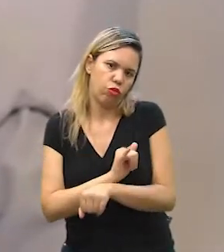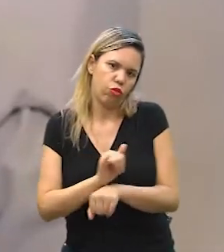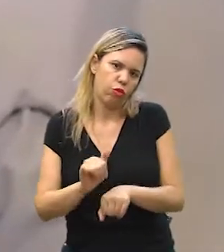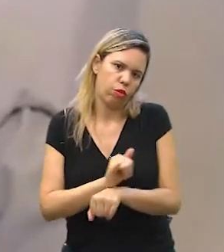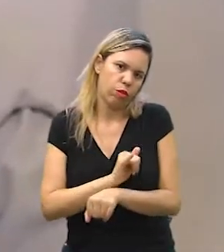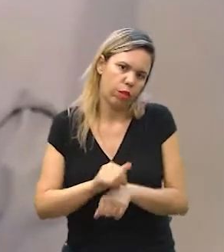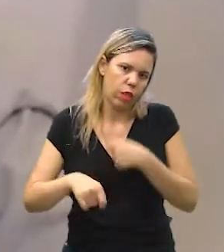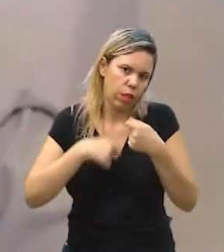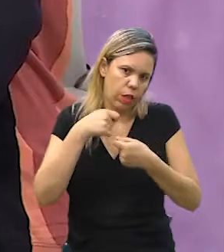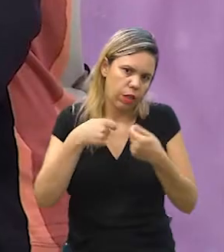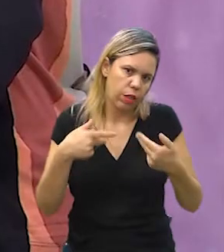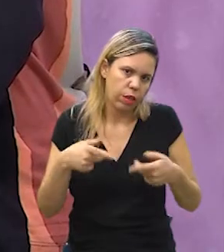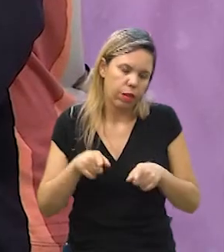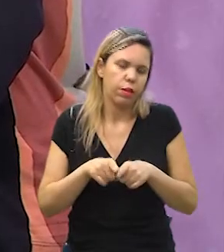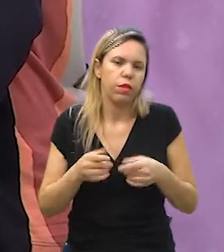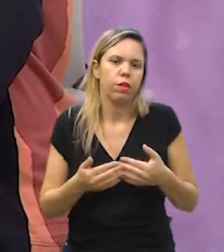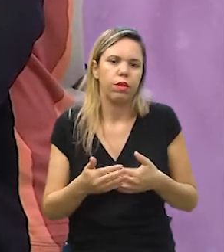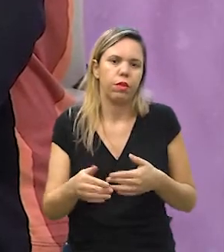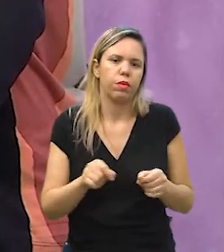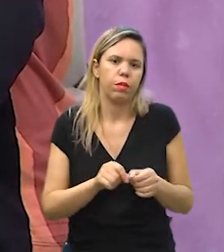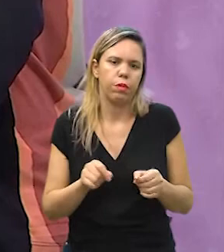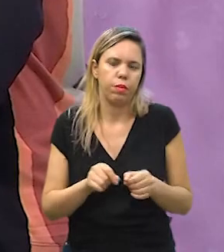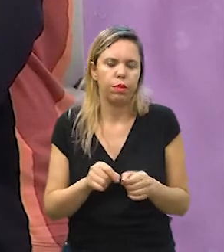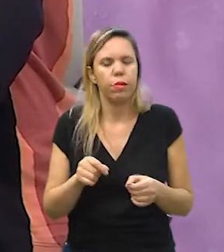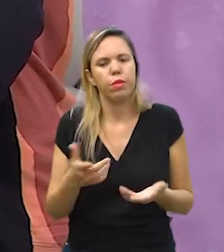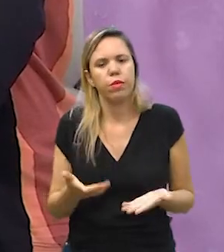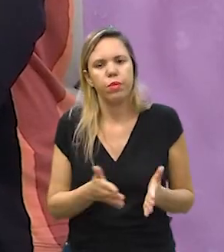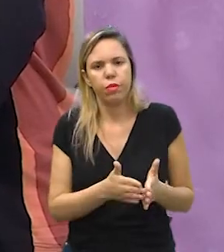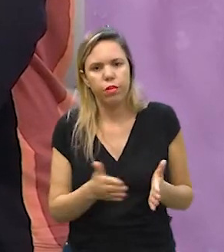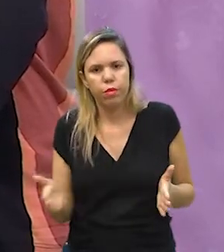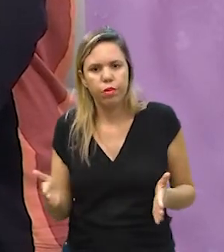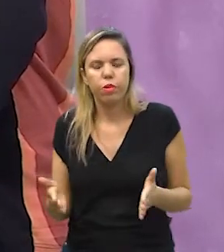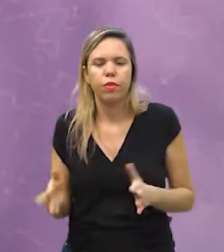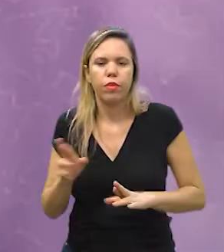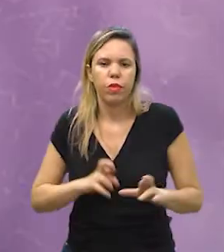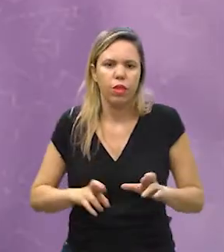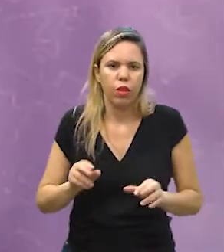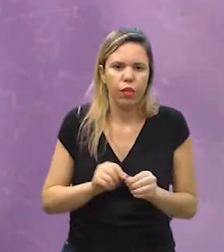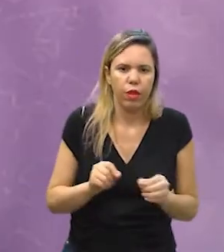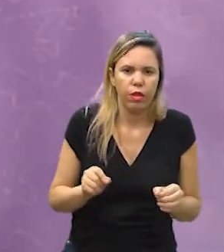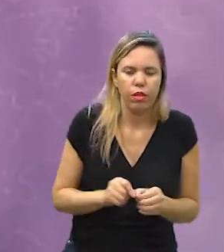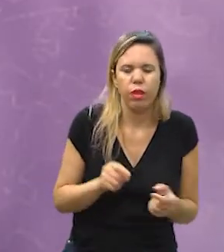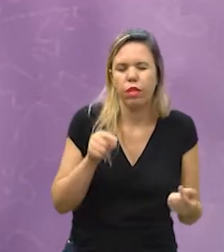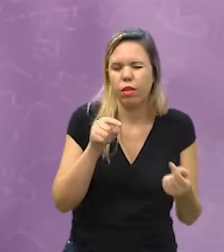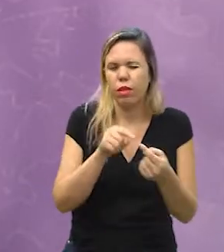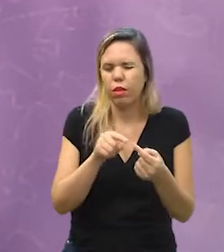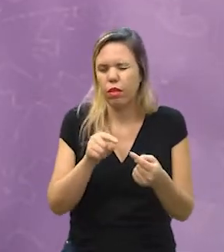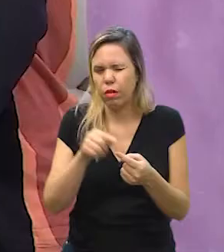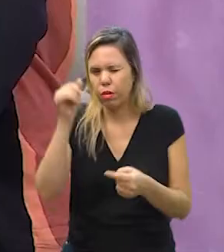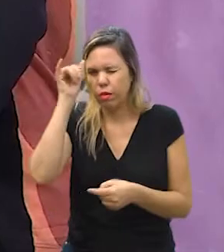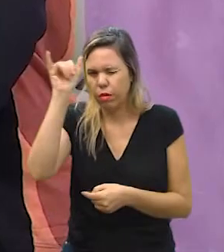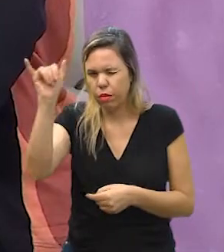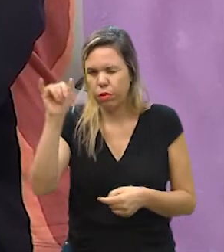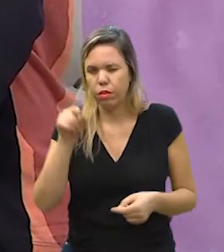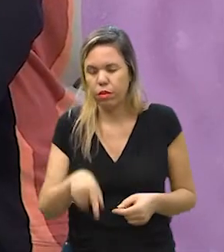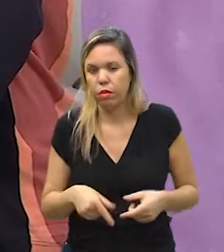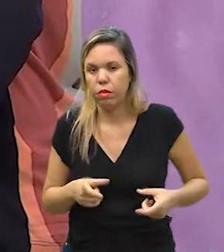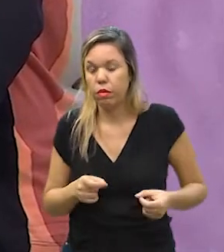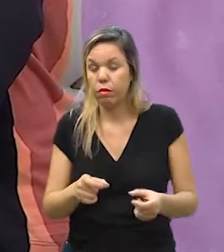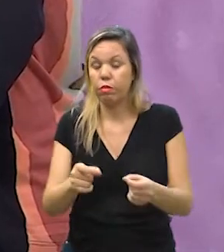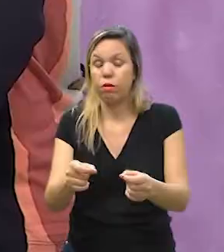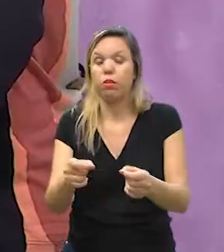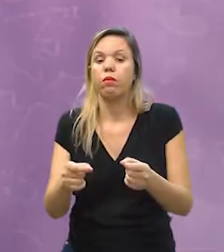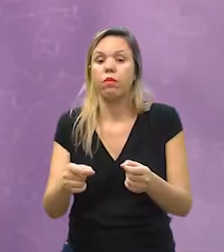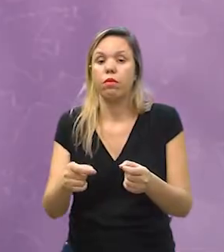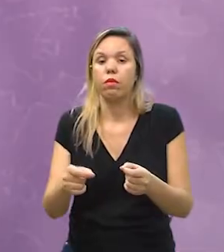de segmento de longo prazo, com intervalos entre exames, no sentido de prevenir esse câncer de